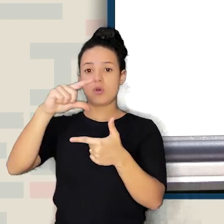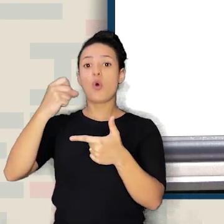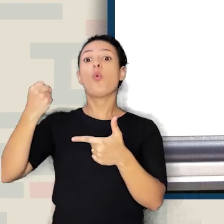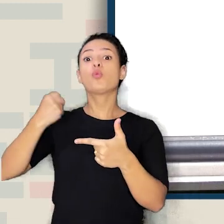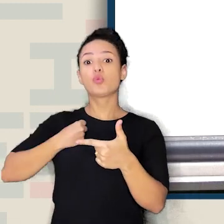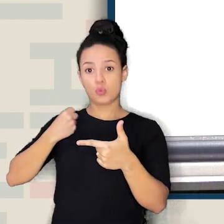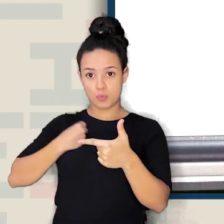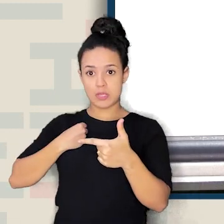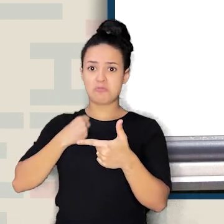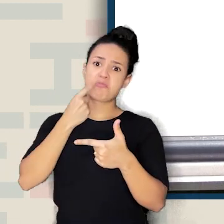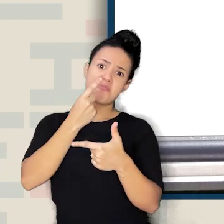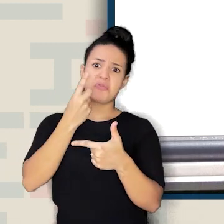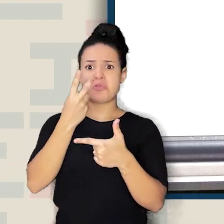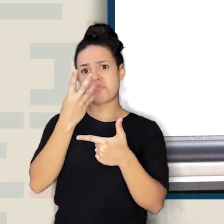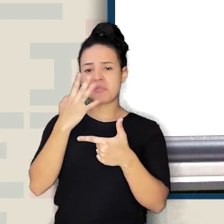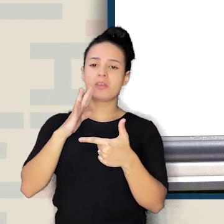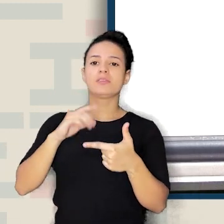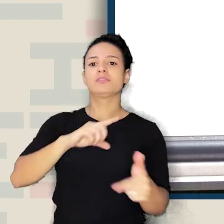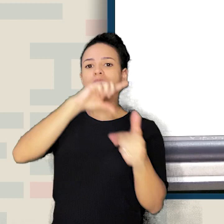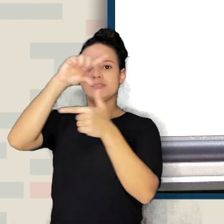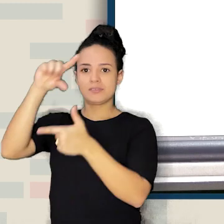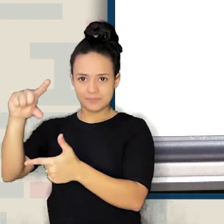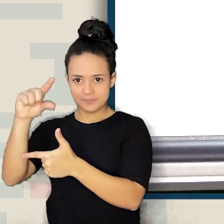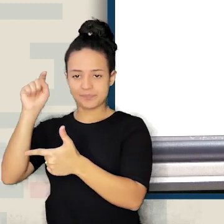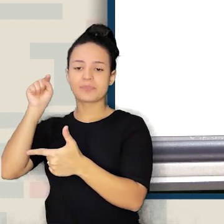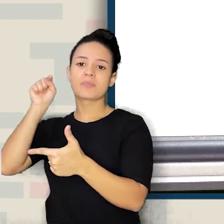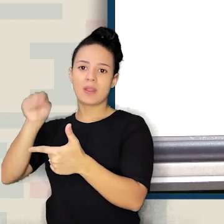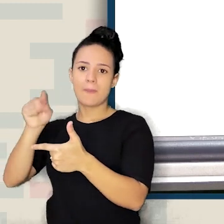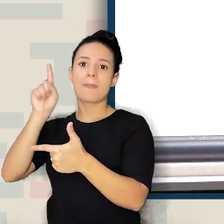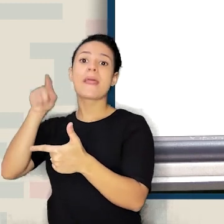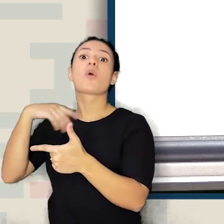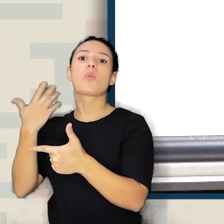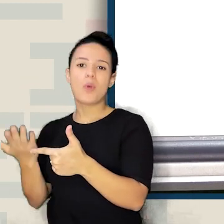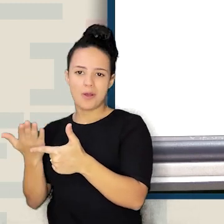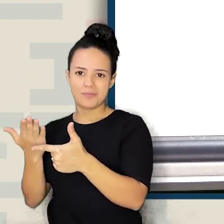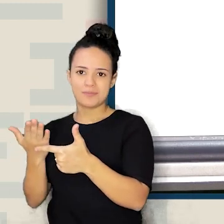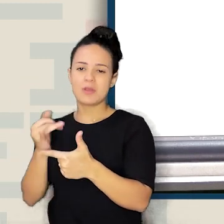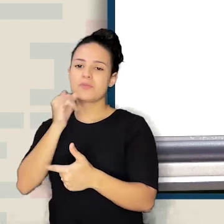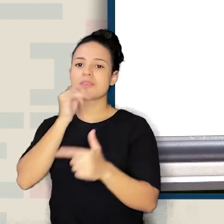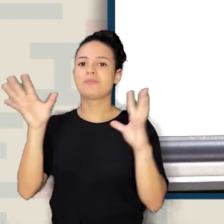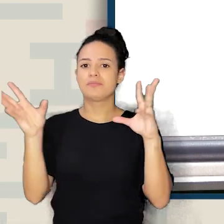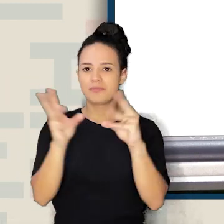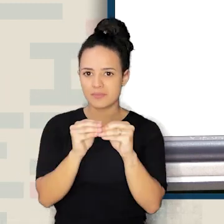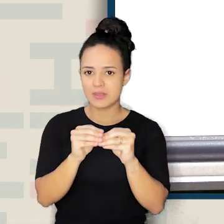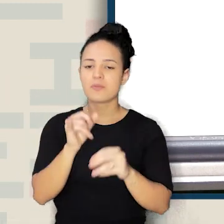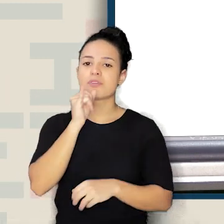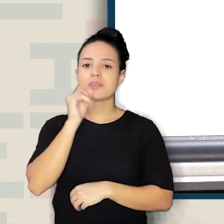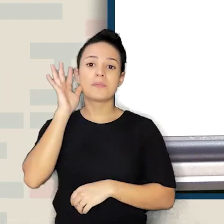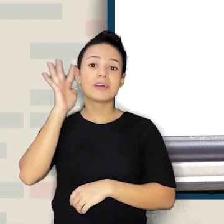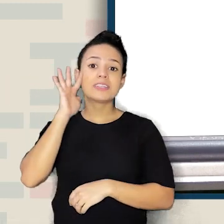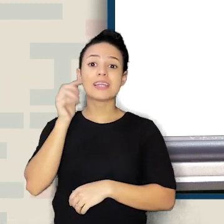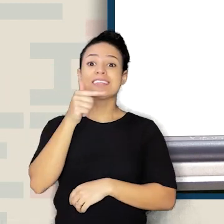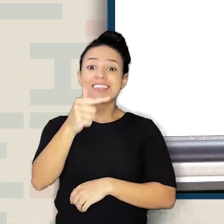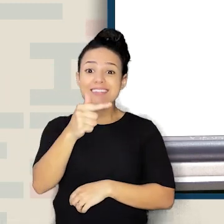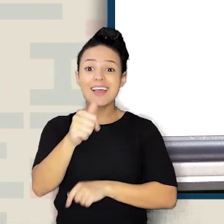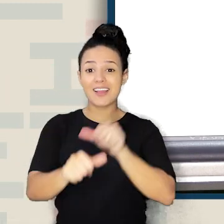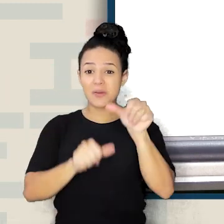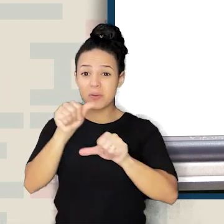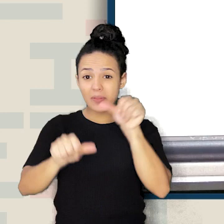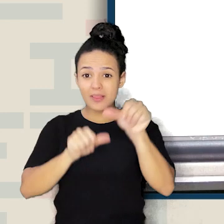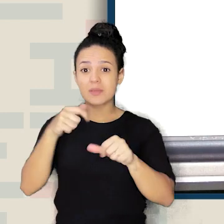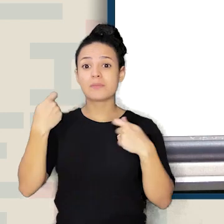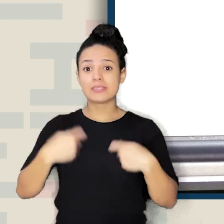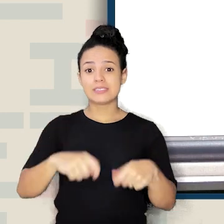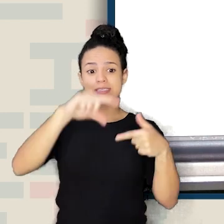alteração. Porque isso vai me dar uma economia de pontos, né? Vejamos uma tonalidade que eu tenha 7 alterações. Eu vou precisar de